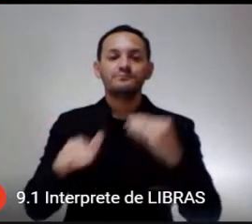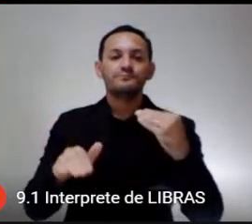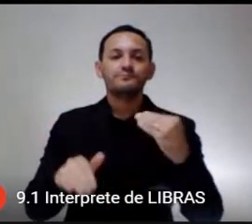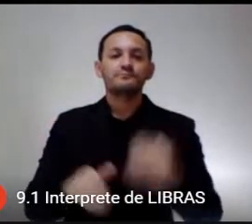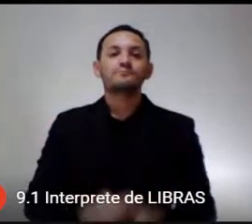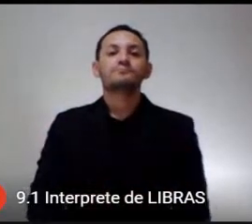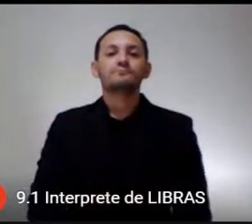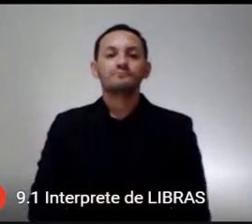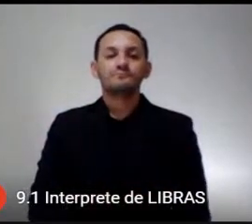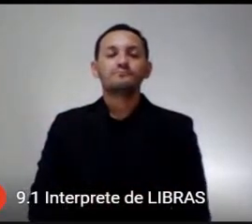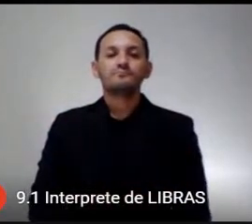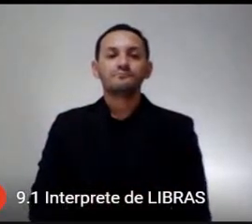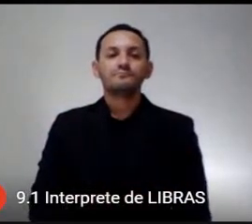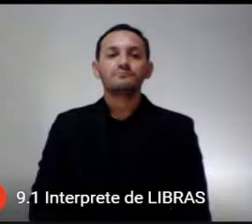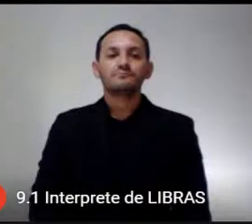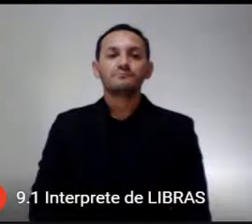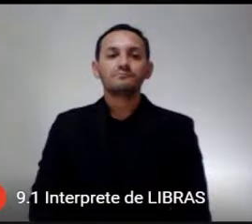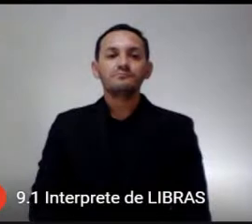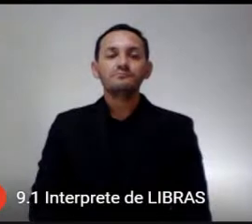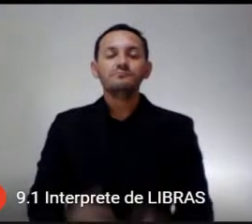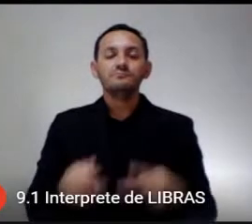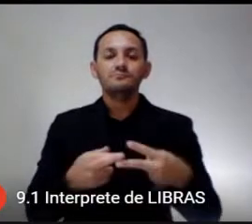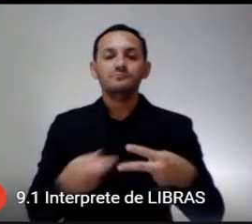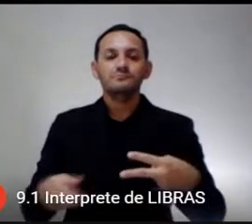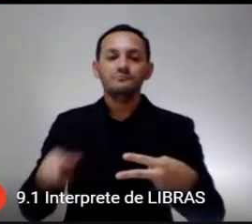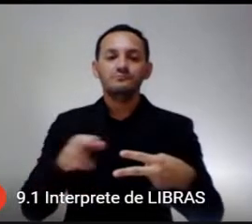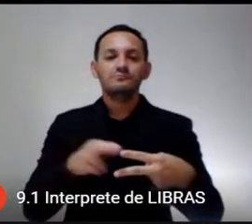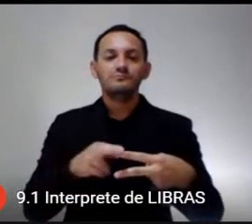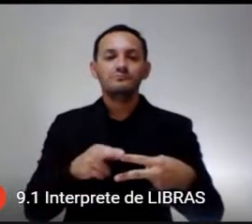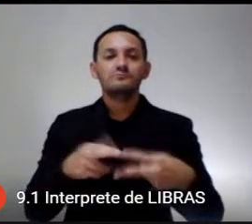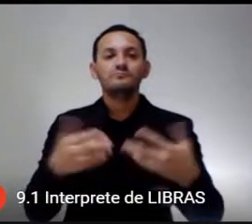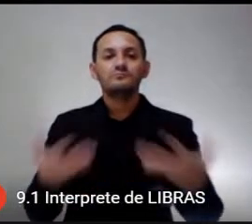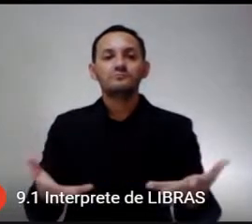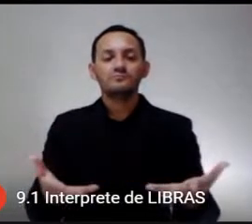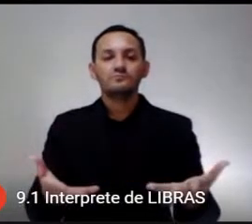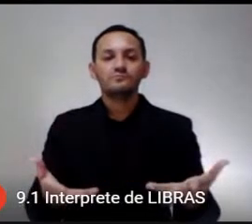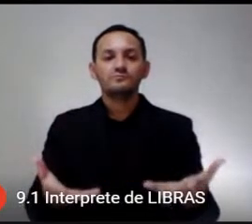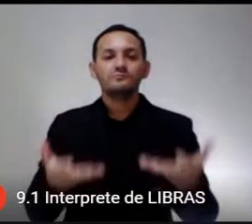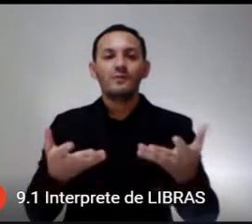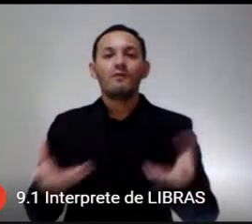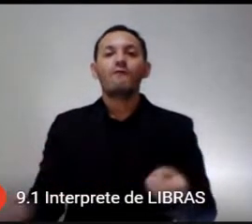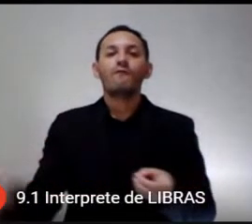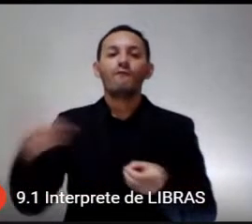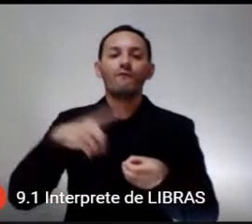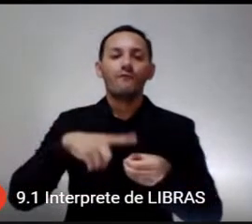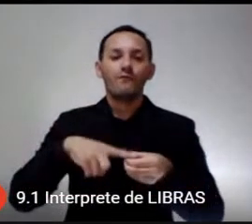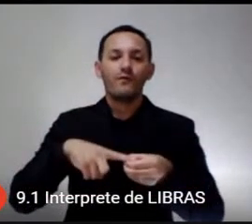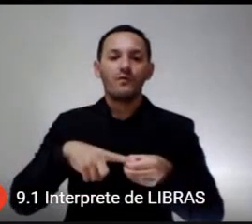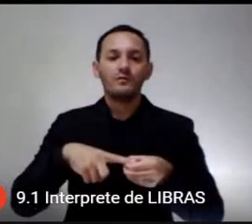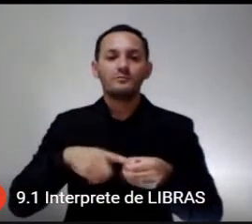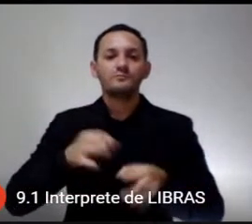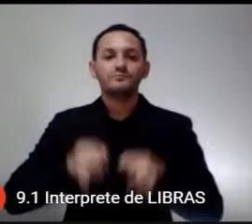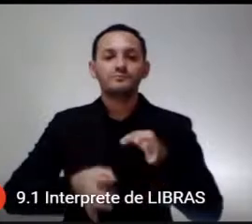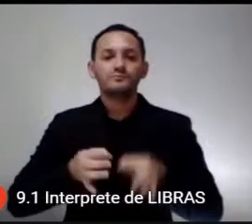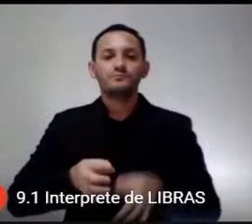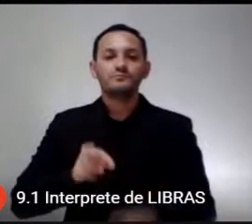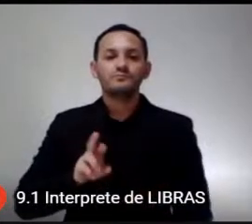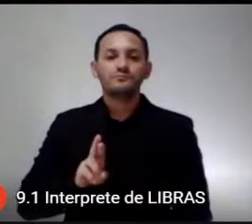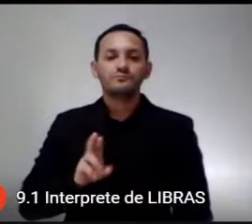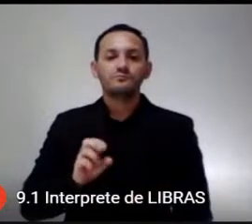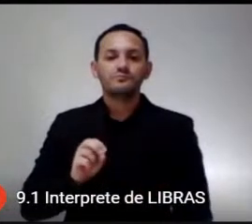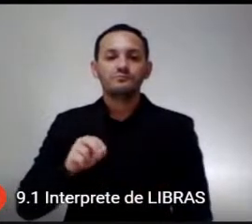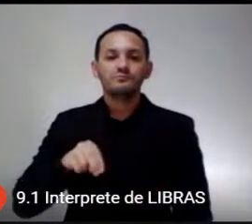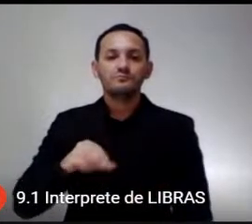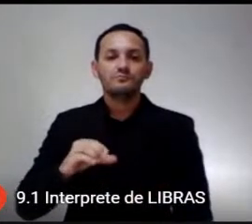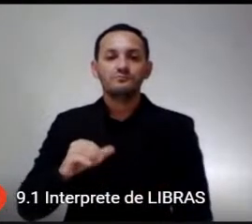rejeição da preliminar e conhecer o recurso. Então, no caso aqui, os autos voltaram para o doutor Rony Clay para preferir a